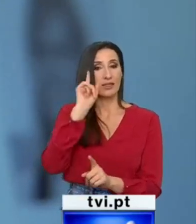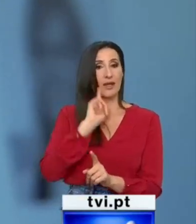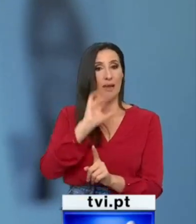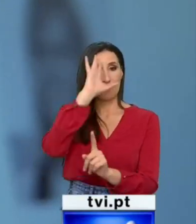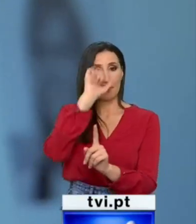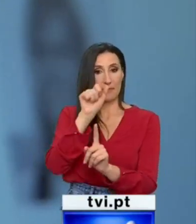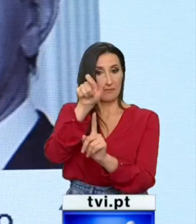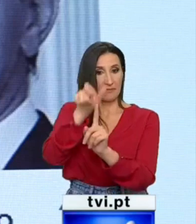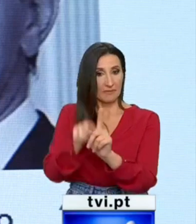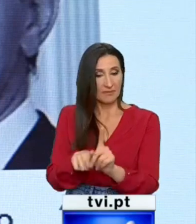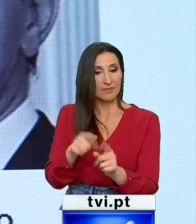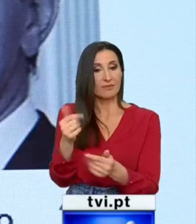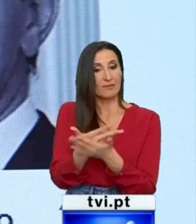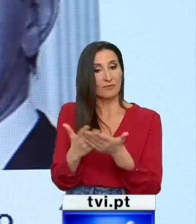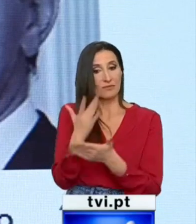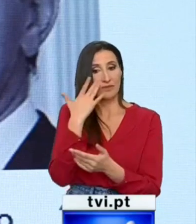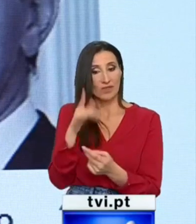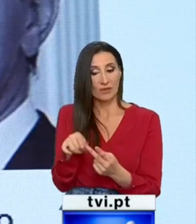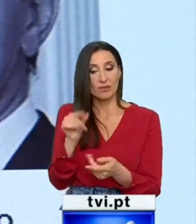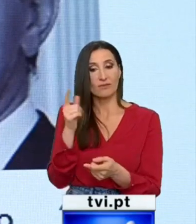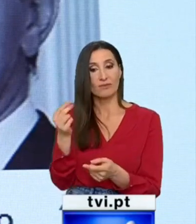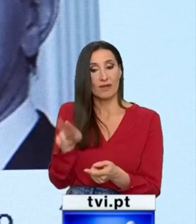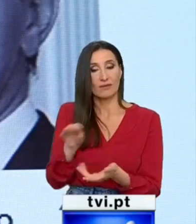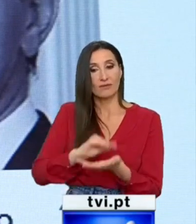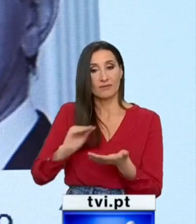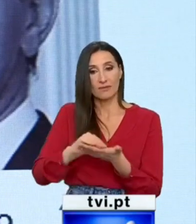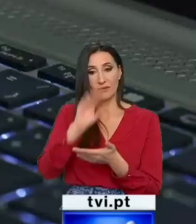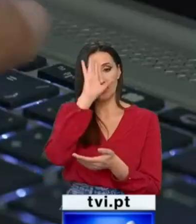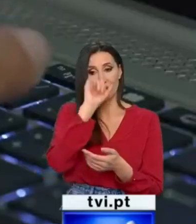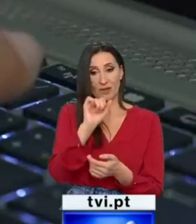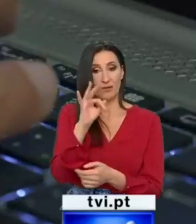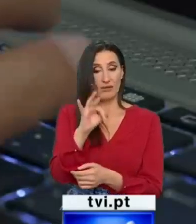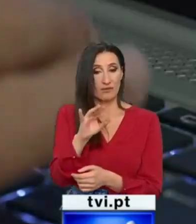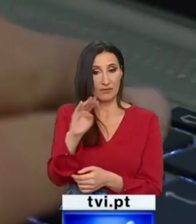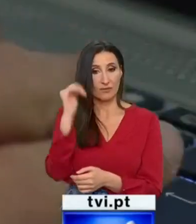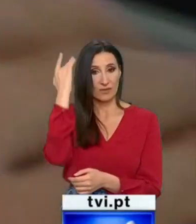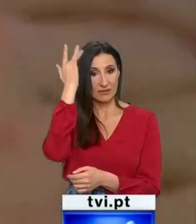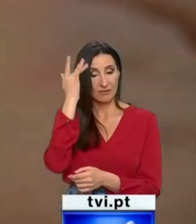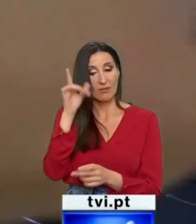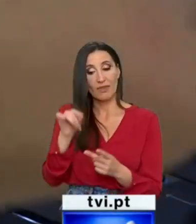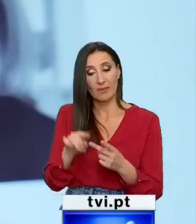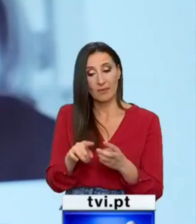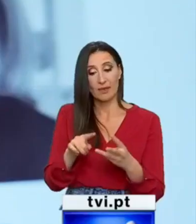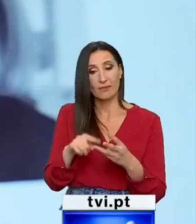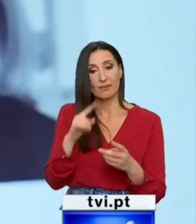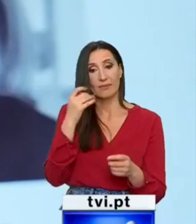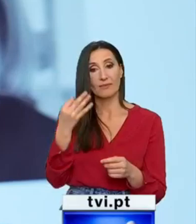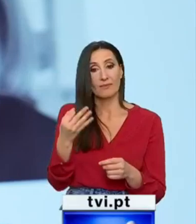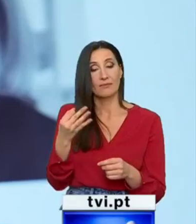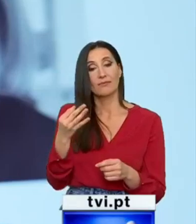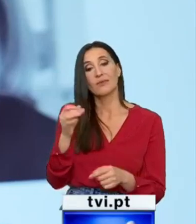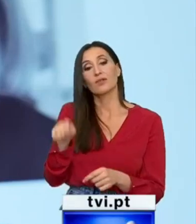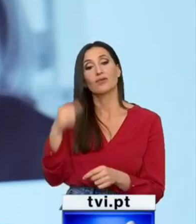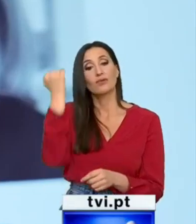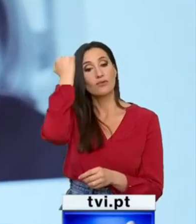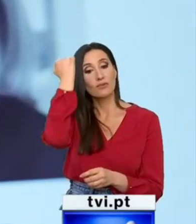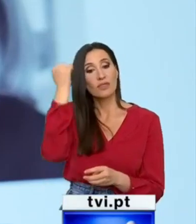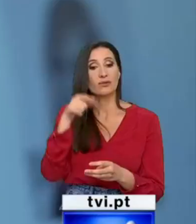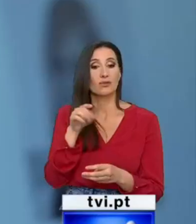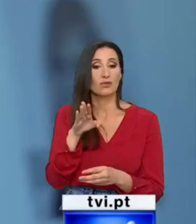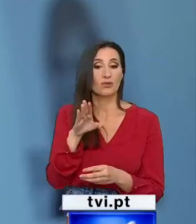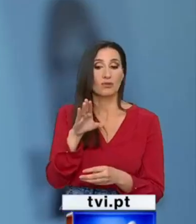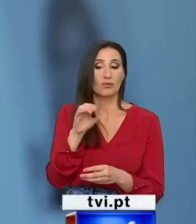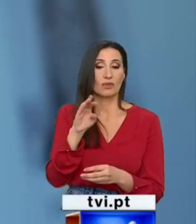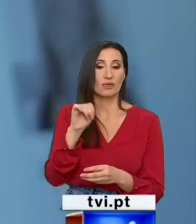Teresa Patrício Gouveia, o antigo secretário de Estado, Fernando Santo, também o antigo procurador-geral da República,